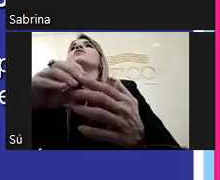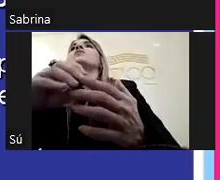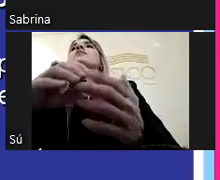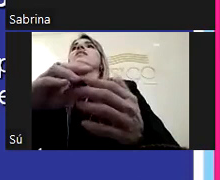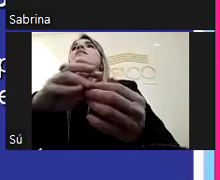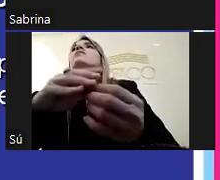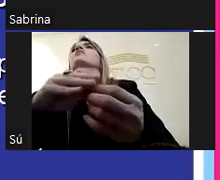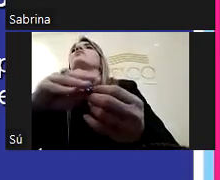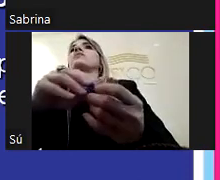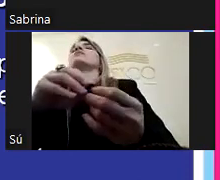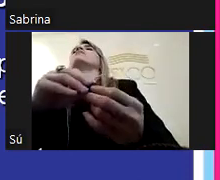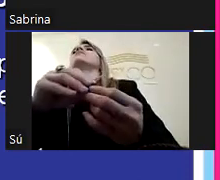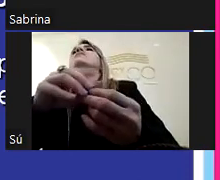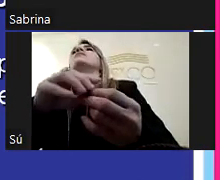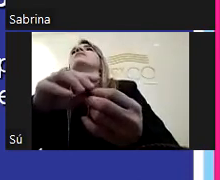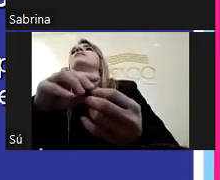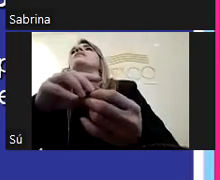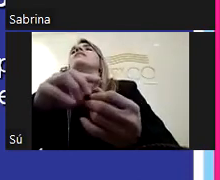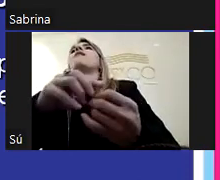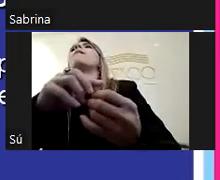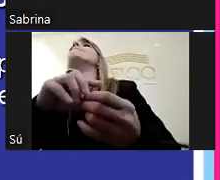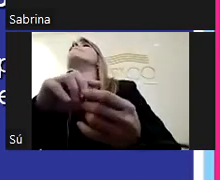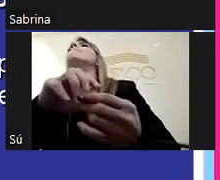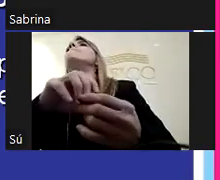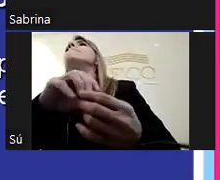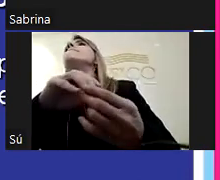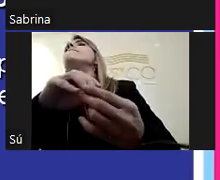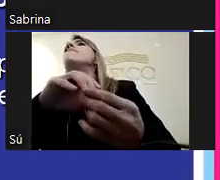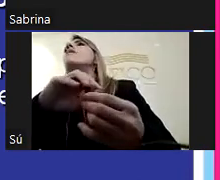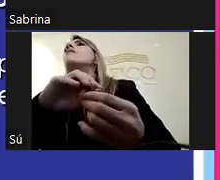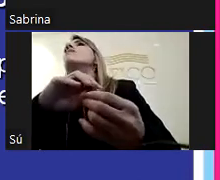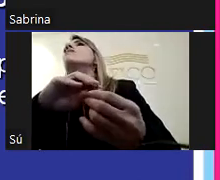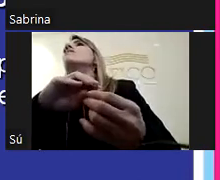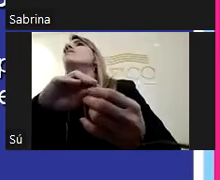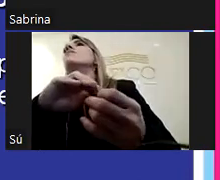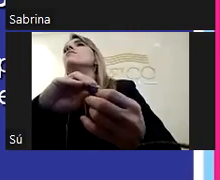na interpretação dos sonhos, onde eu vou entrar mais fundo nessas questões.